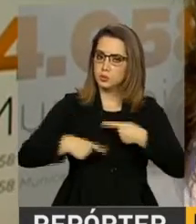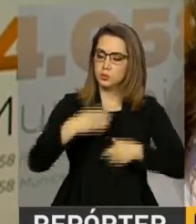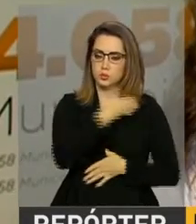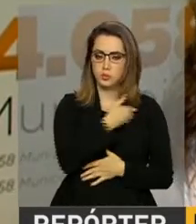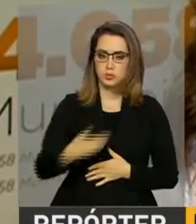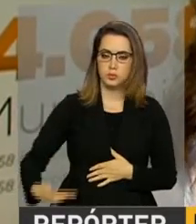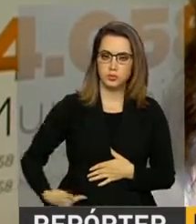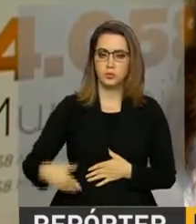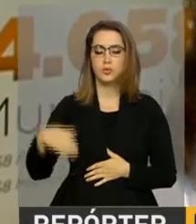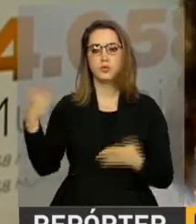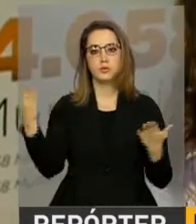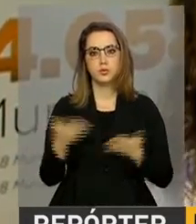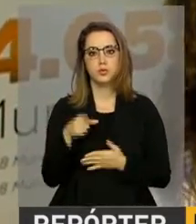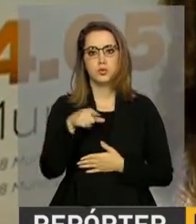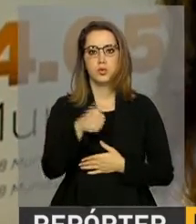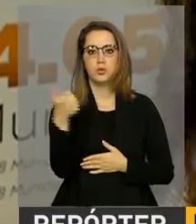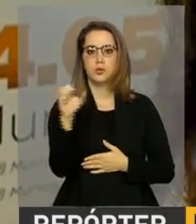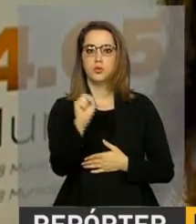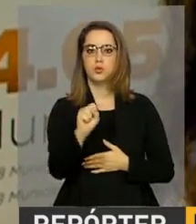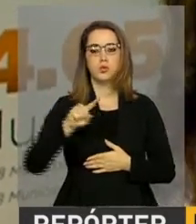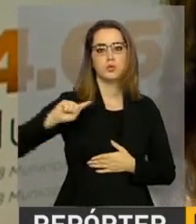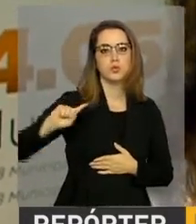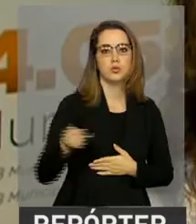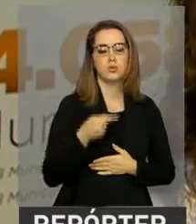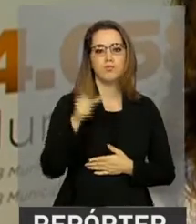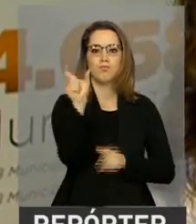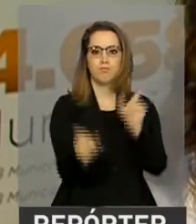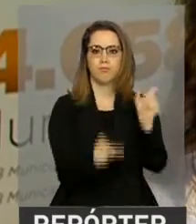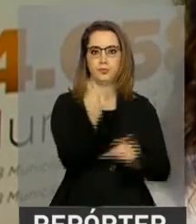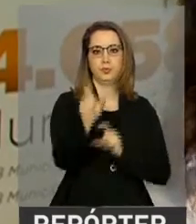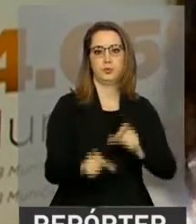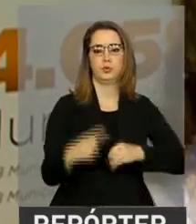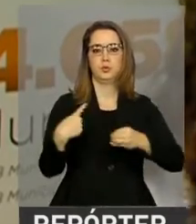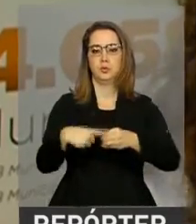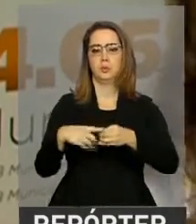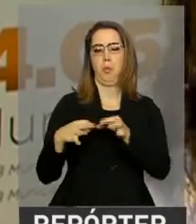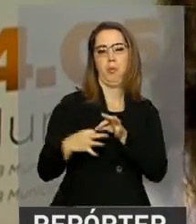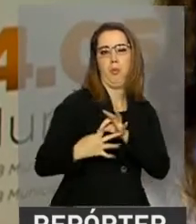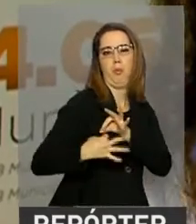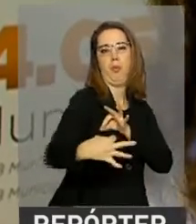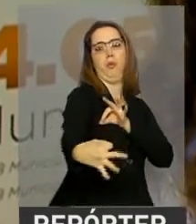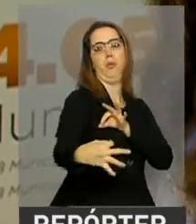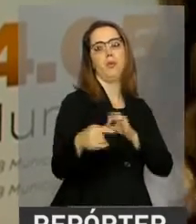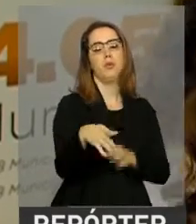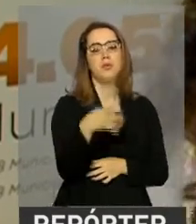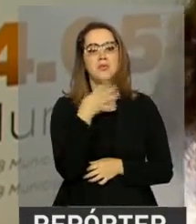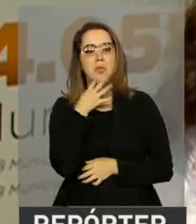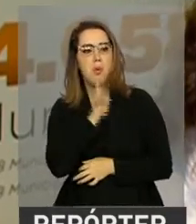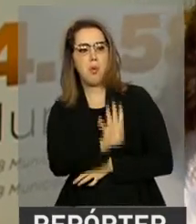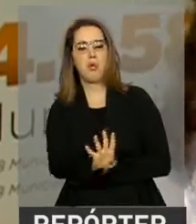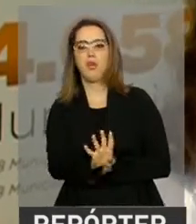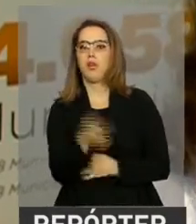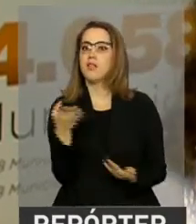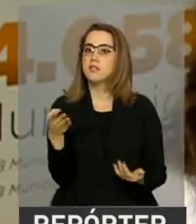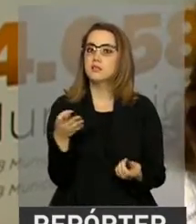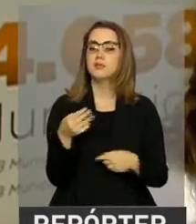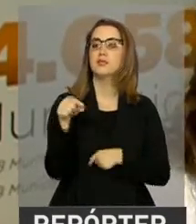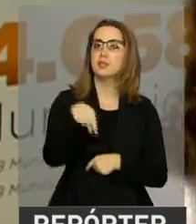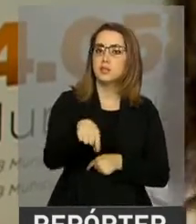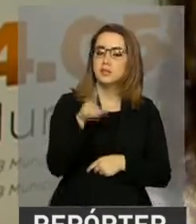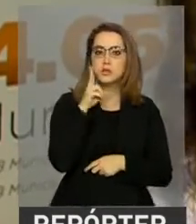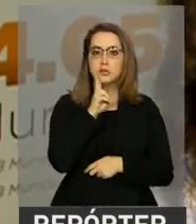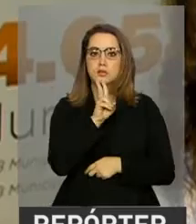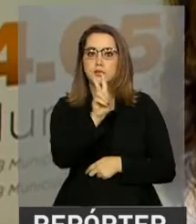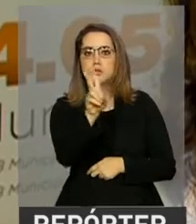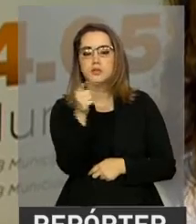dia, onde atende mais de 18 mil pessoas em áreas remotas e é de conhecimento de todos, assim, ou para poucos. E nas imagens